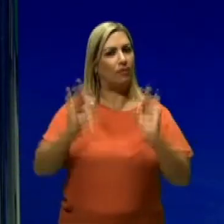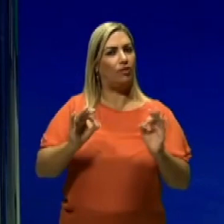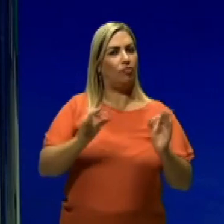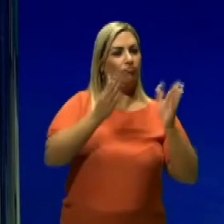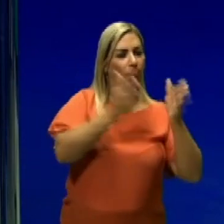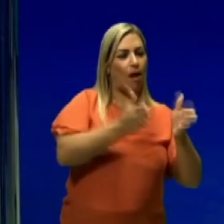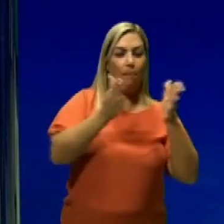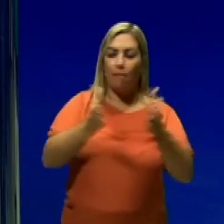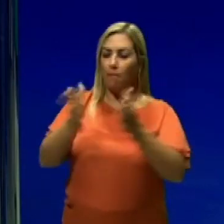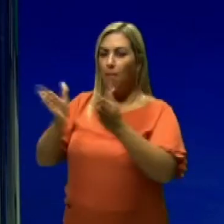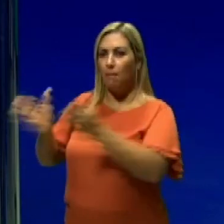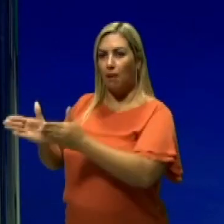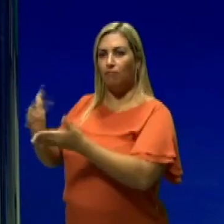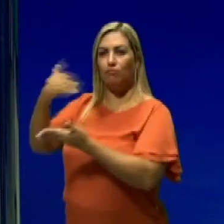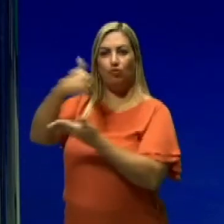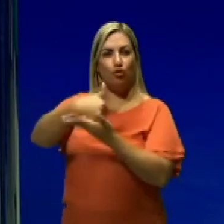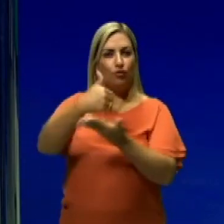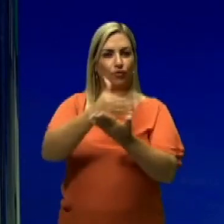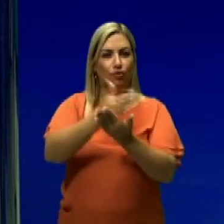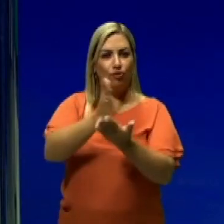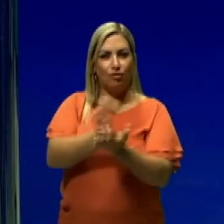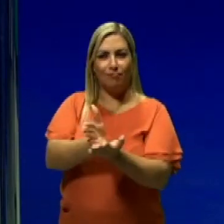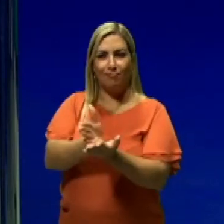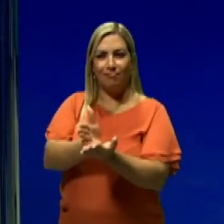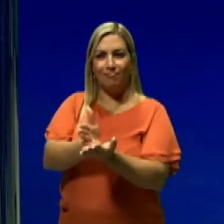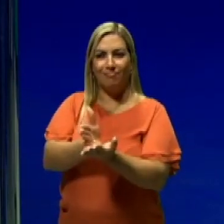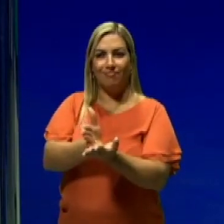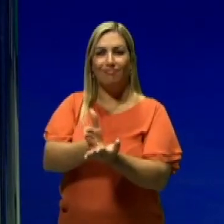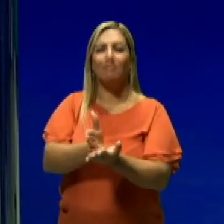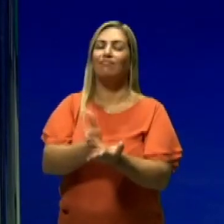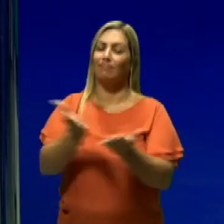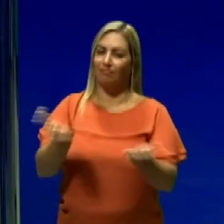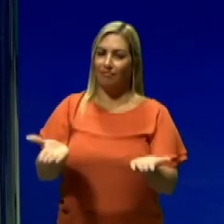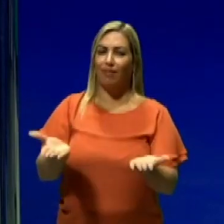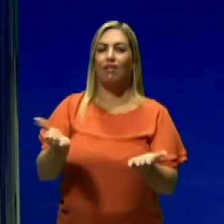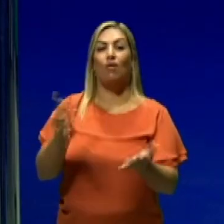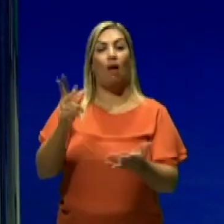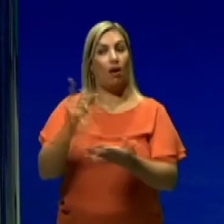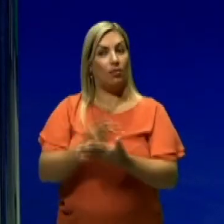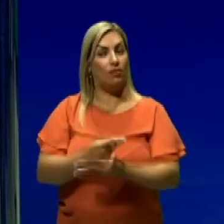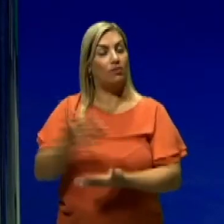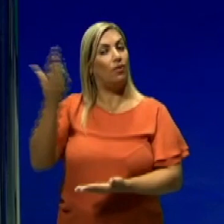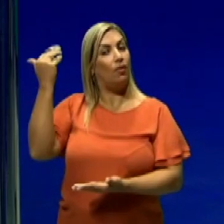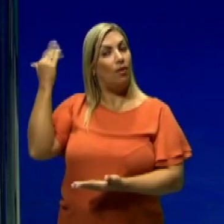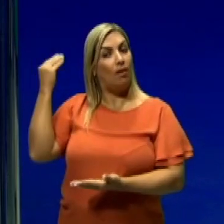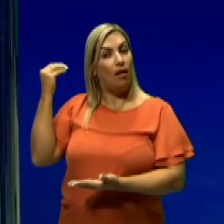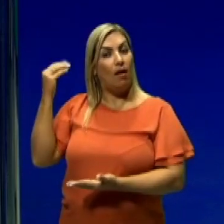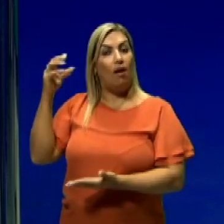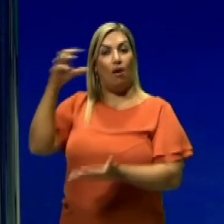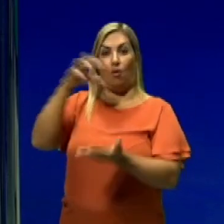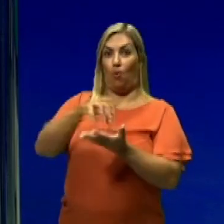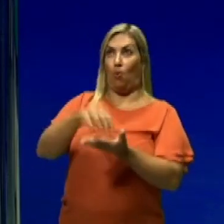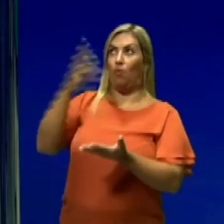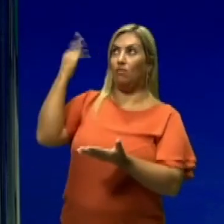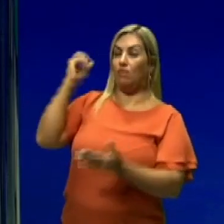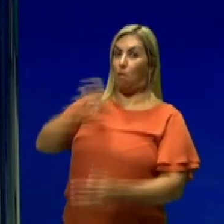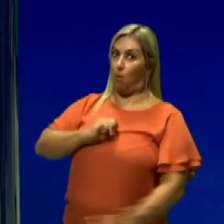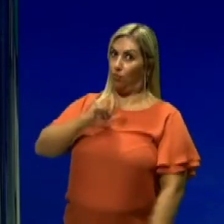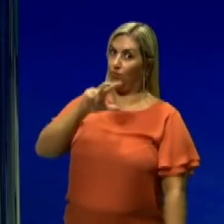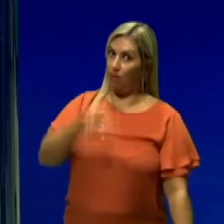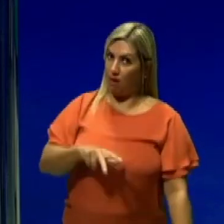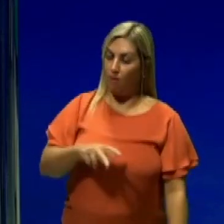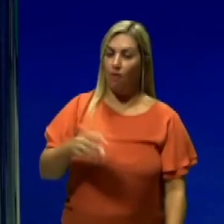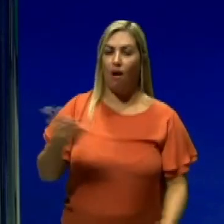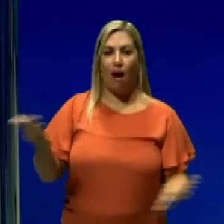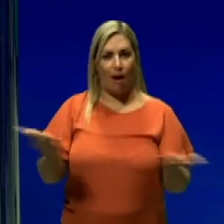de limite oi tá um tem o seu espaço isso é o que estava acontecendo lá no nosso colonizador lá em